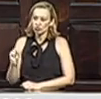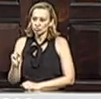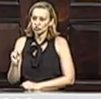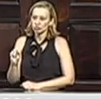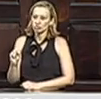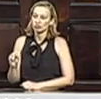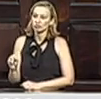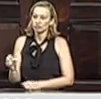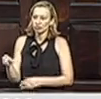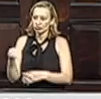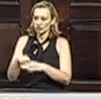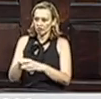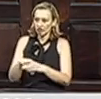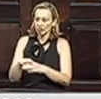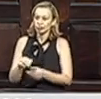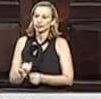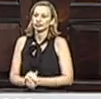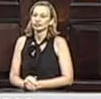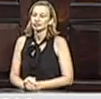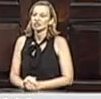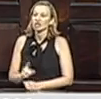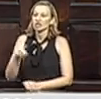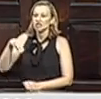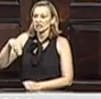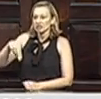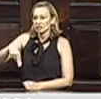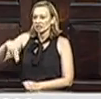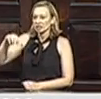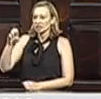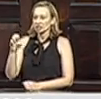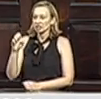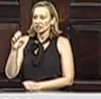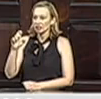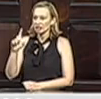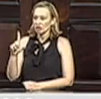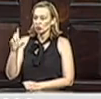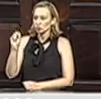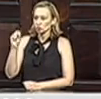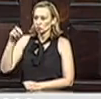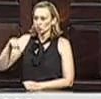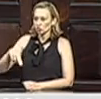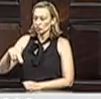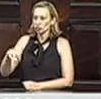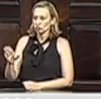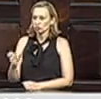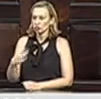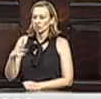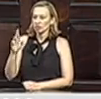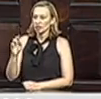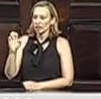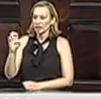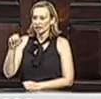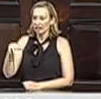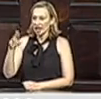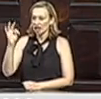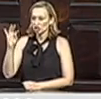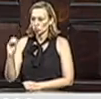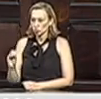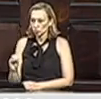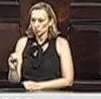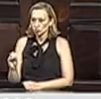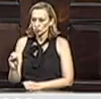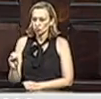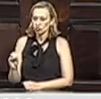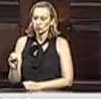vai votar. Nelson Gonçalves, Pedro Augusto, Rafael Pisciani, Renato Cozzolino, Zeidan